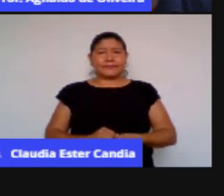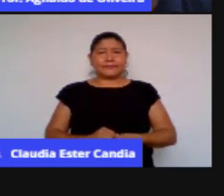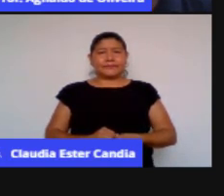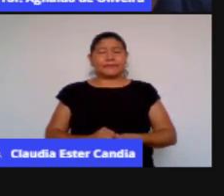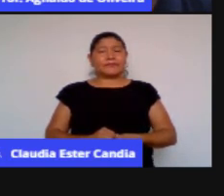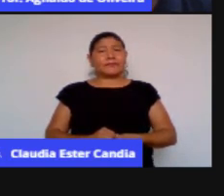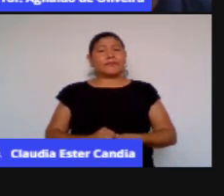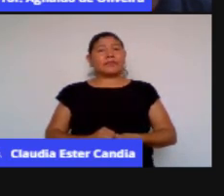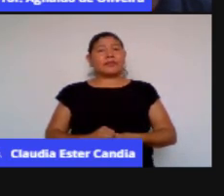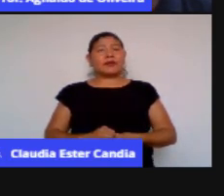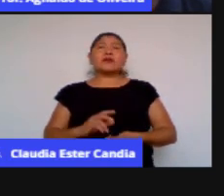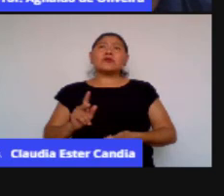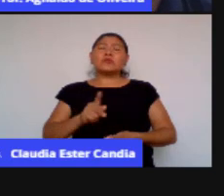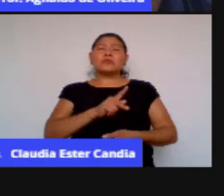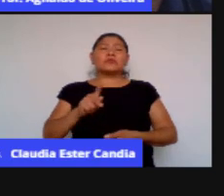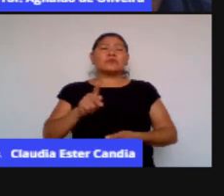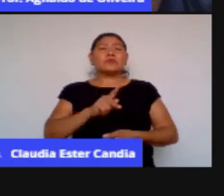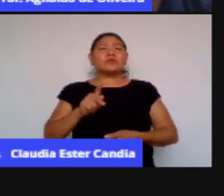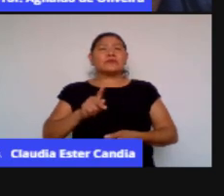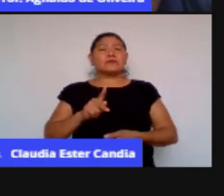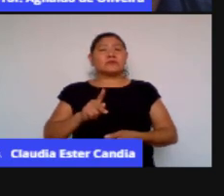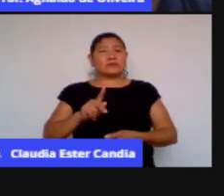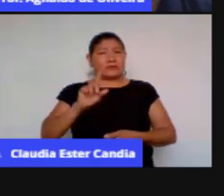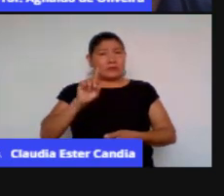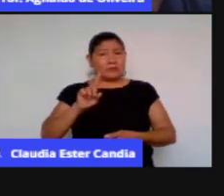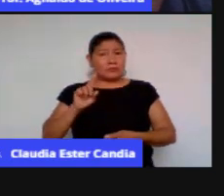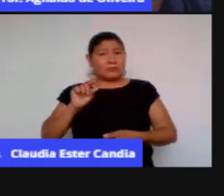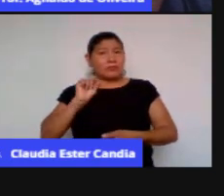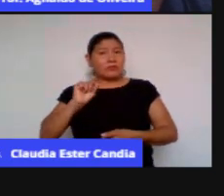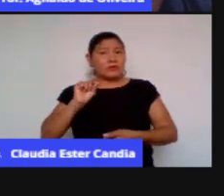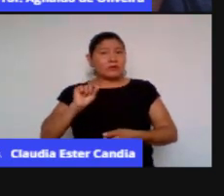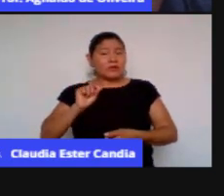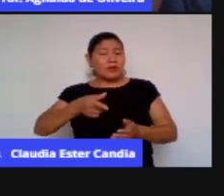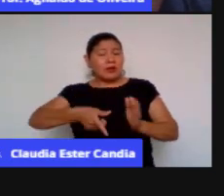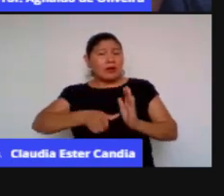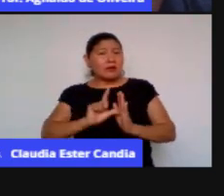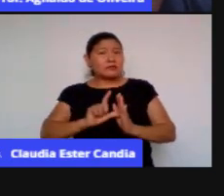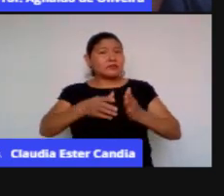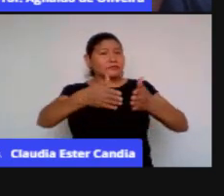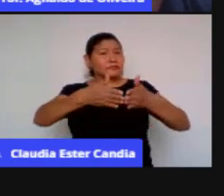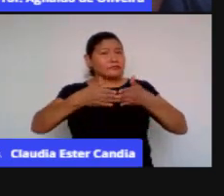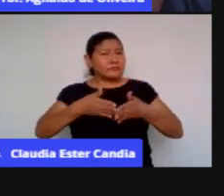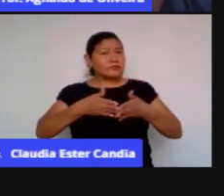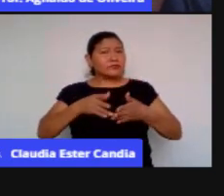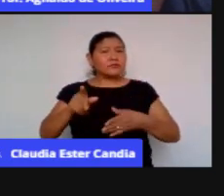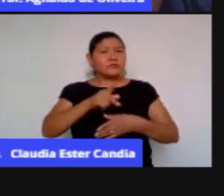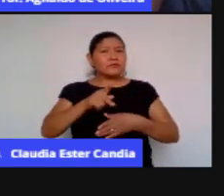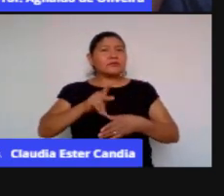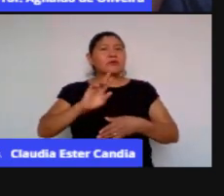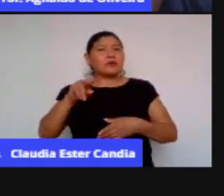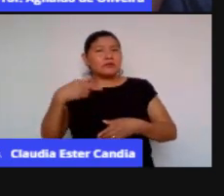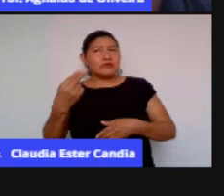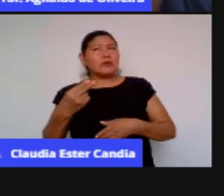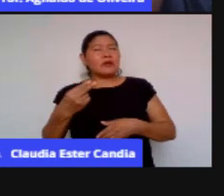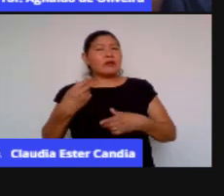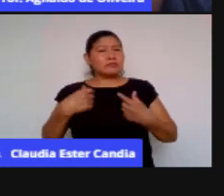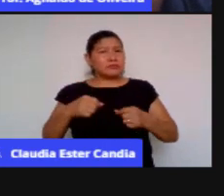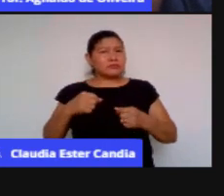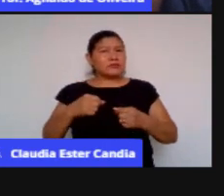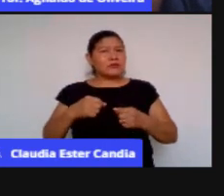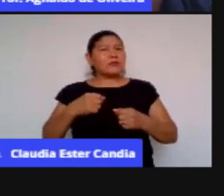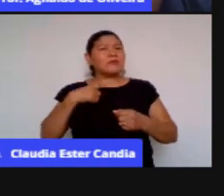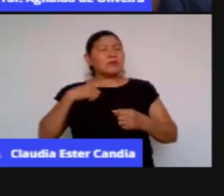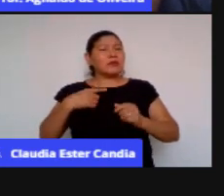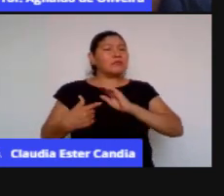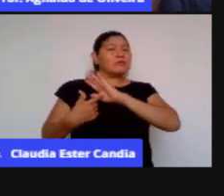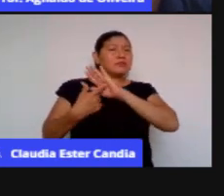E, professor, uma coisa que já foi solicitada o ano passado e que a gente precisa lembrar também esse ano e que